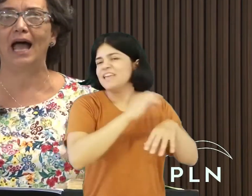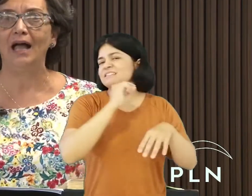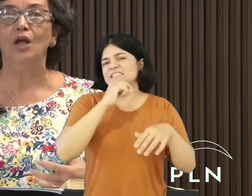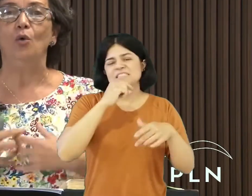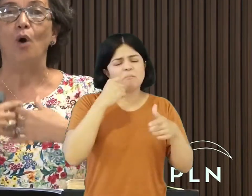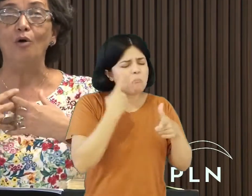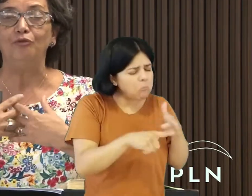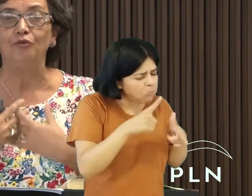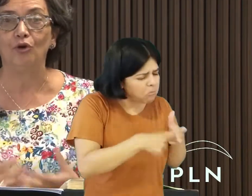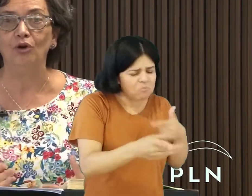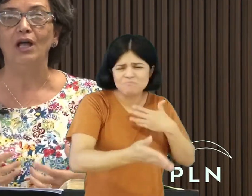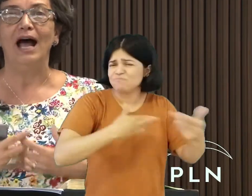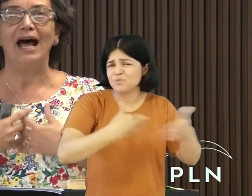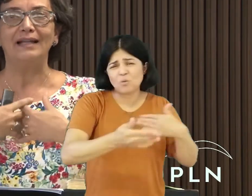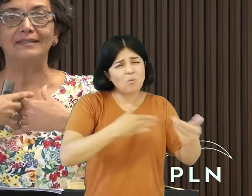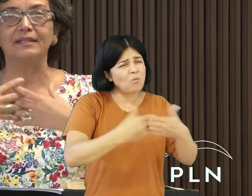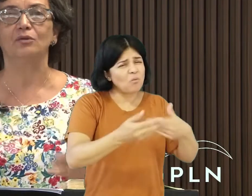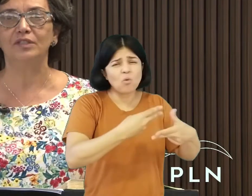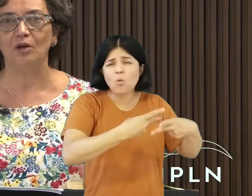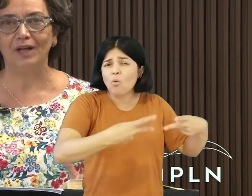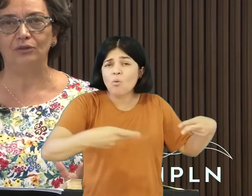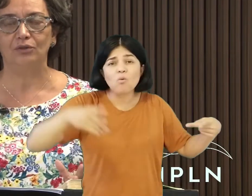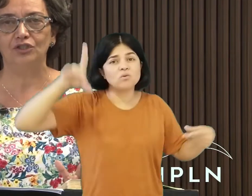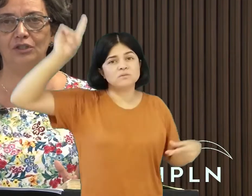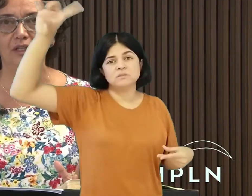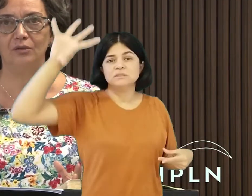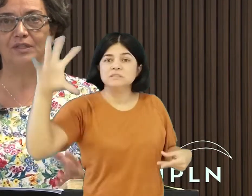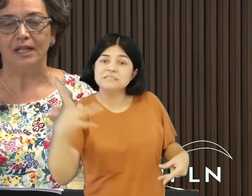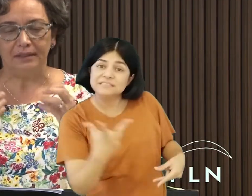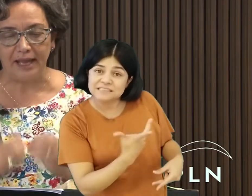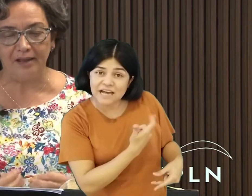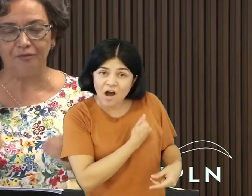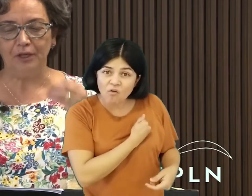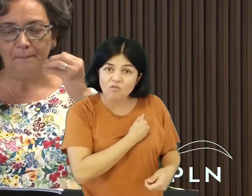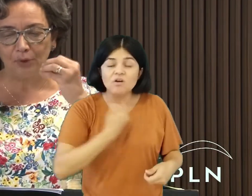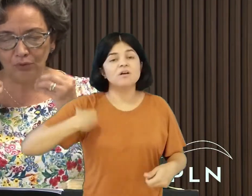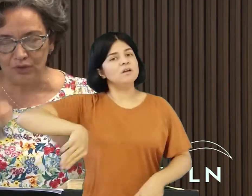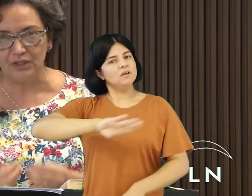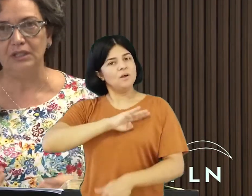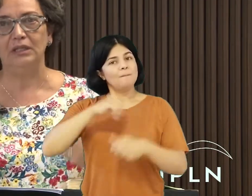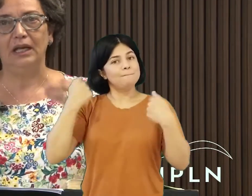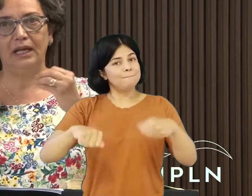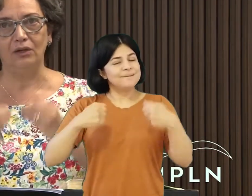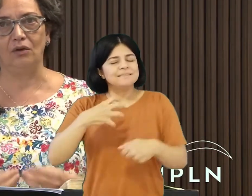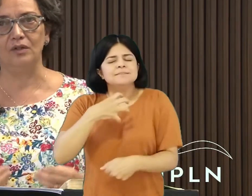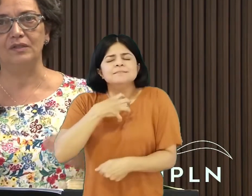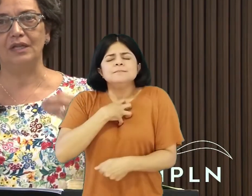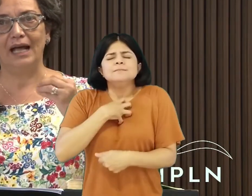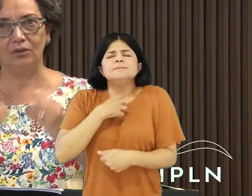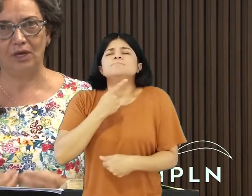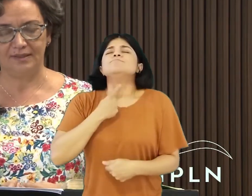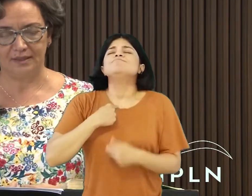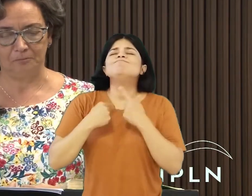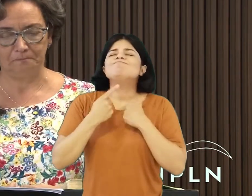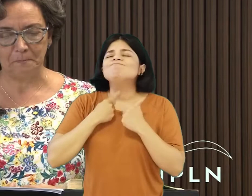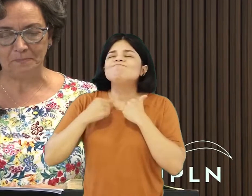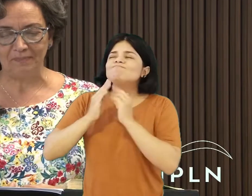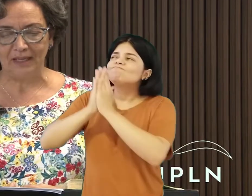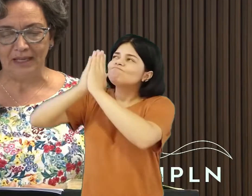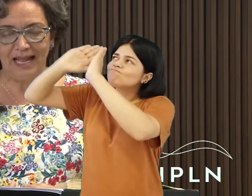seja lá qual for a ação salvadora de Deus, deve produzir em nós